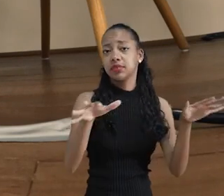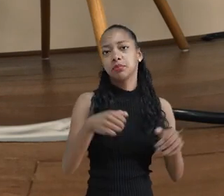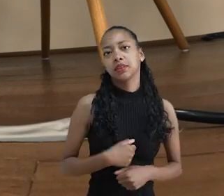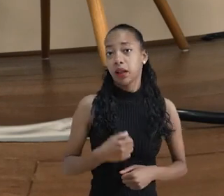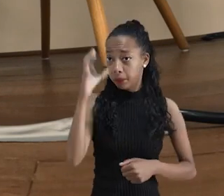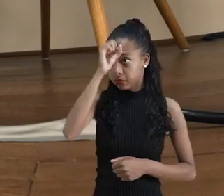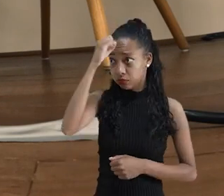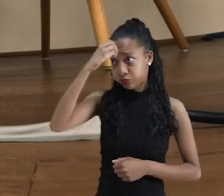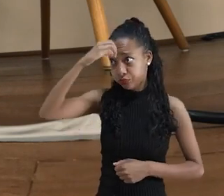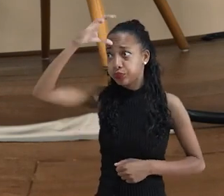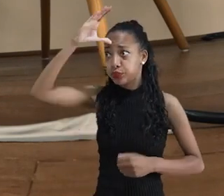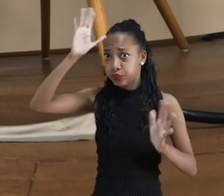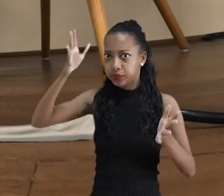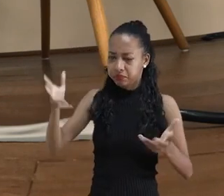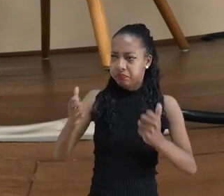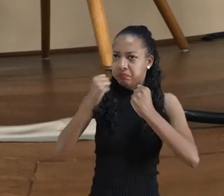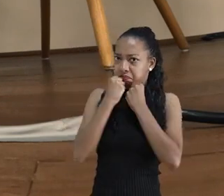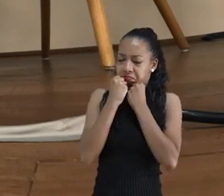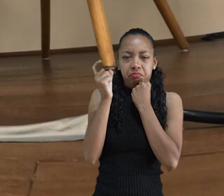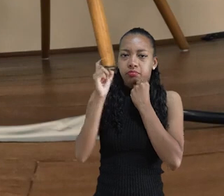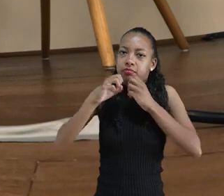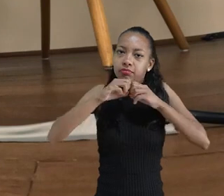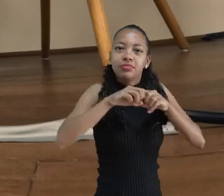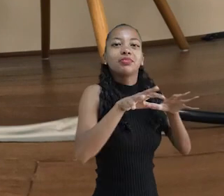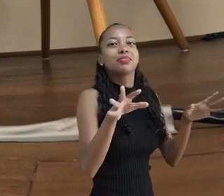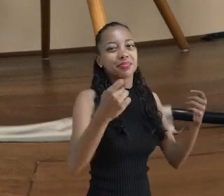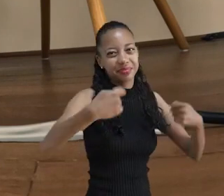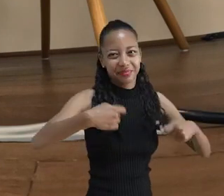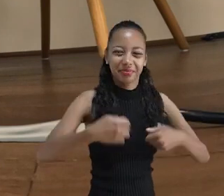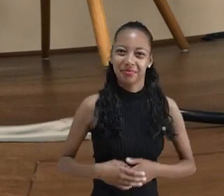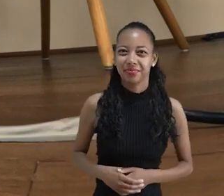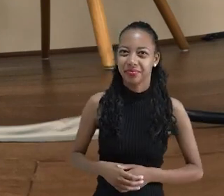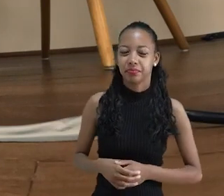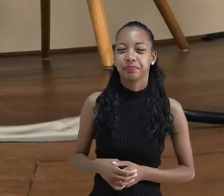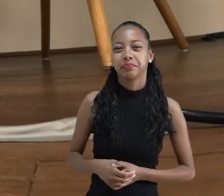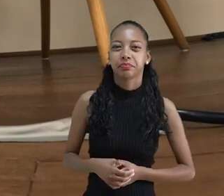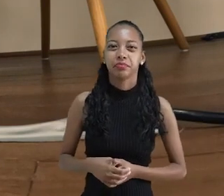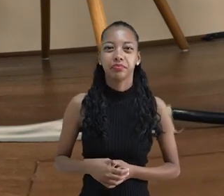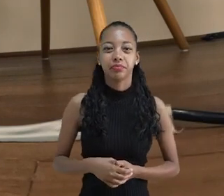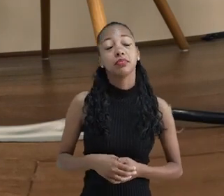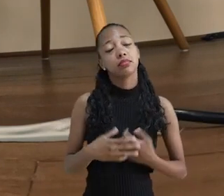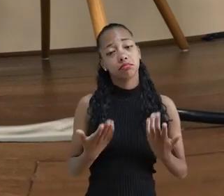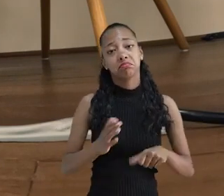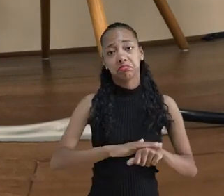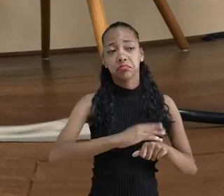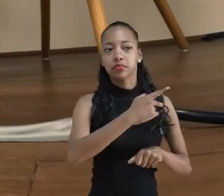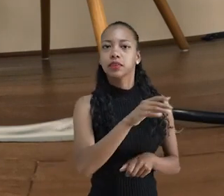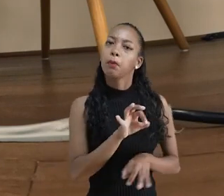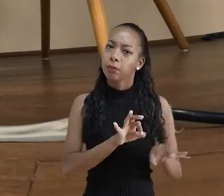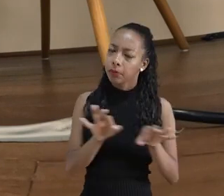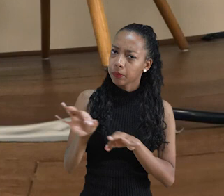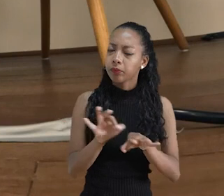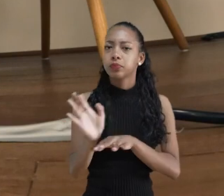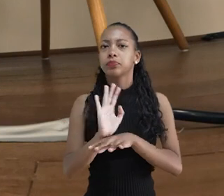conhecimento espalhar isso né Eh e trocar também com eles né eles fizeram né produziram os filmes